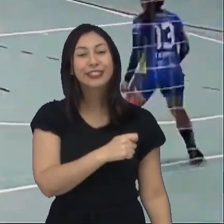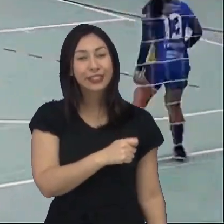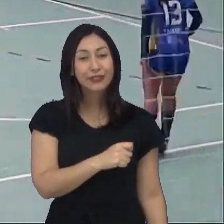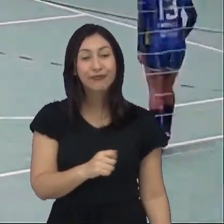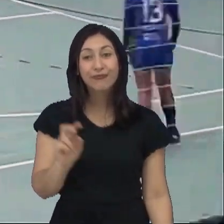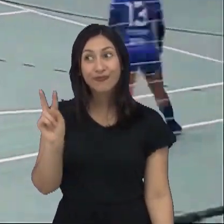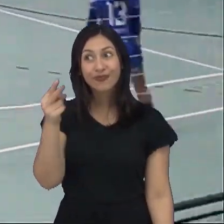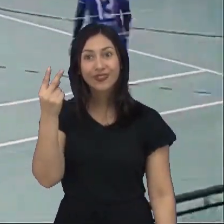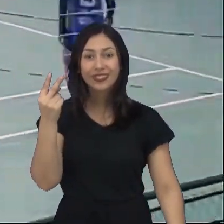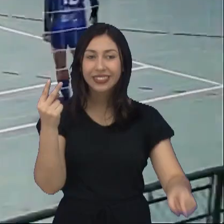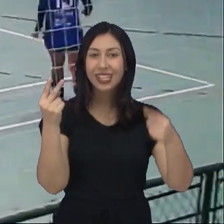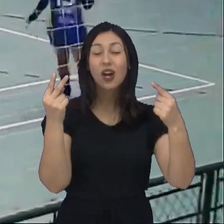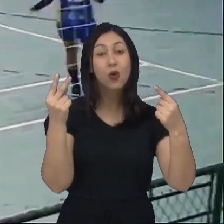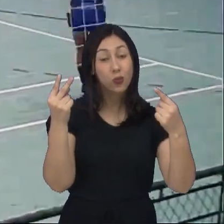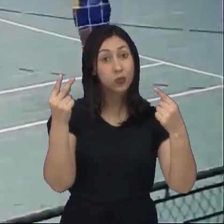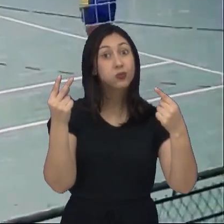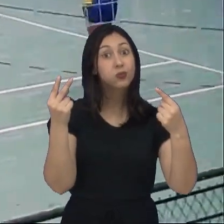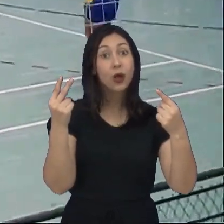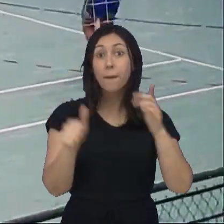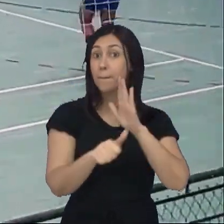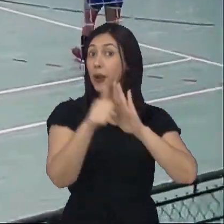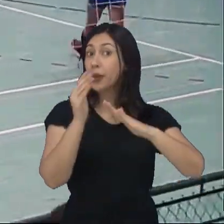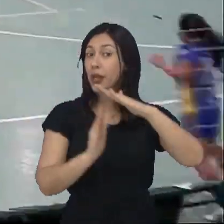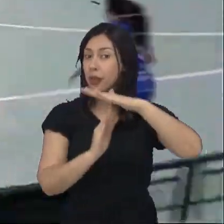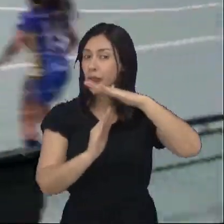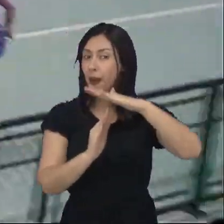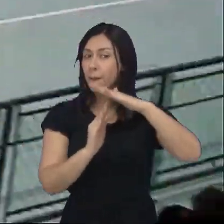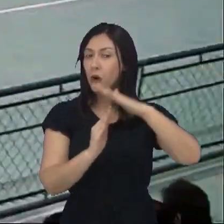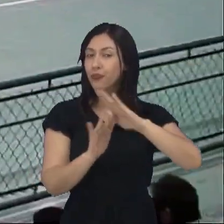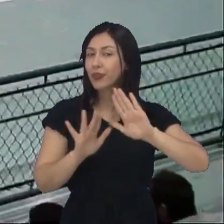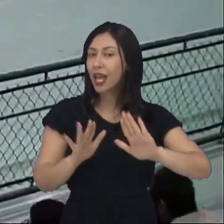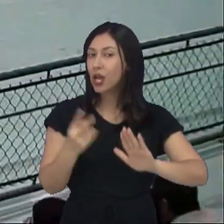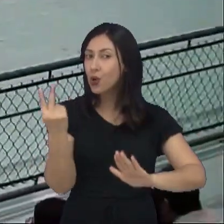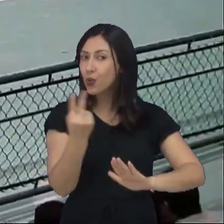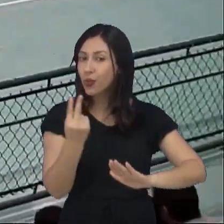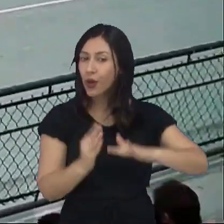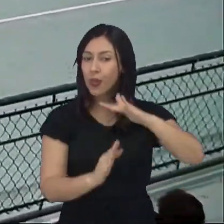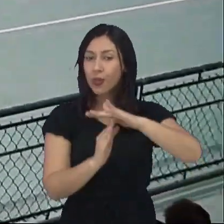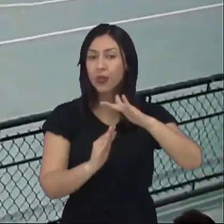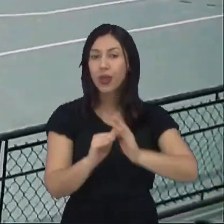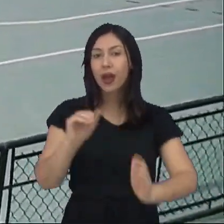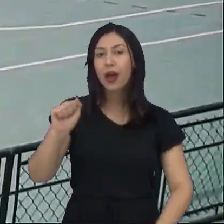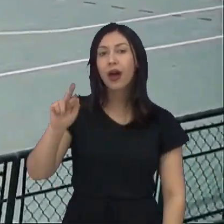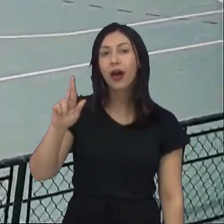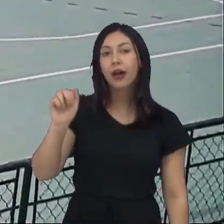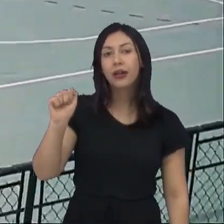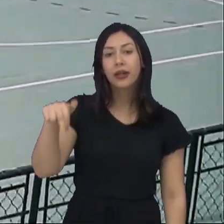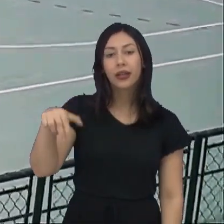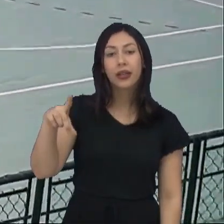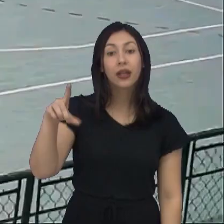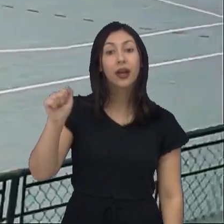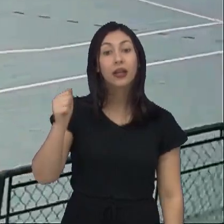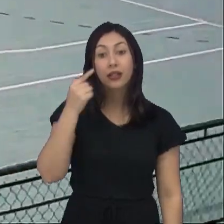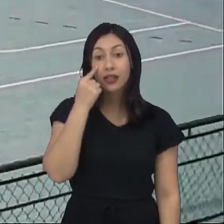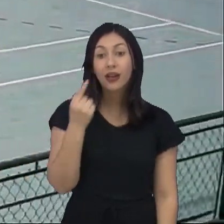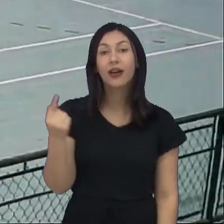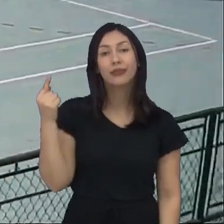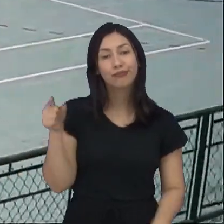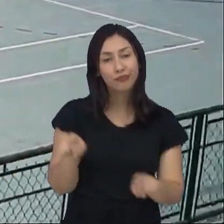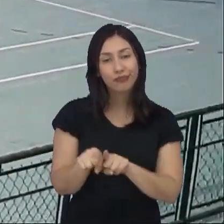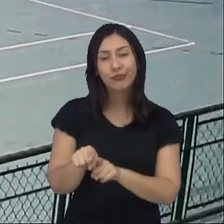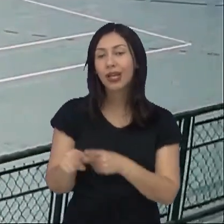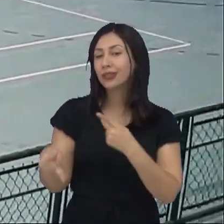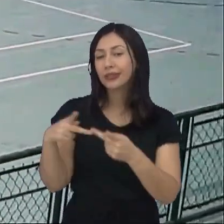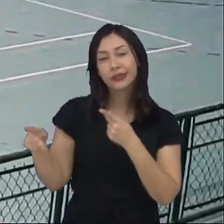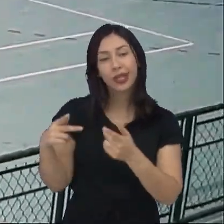2 a 1 para o São José Esse foi o placar do primeiro tempo comecinho do segundo a Aranda vai pegar ali ó bobeira da marcação de São José